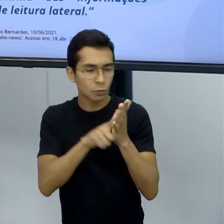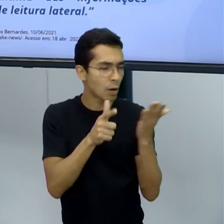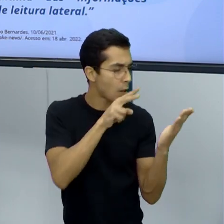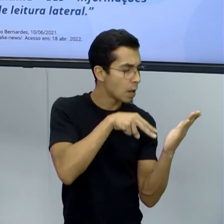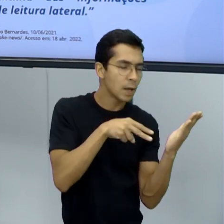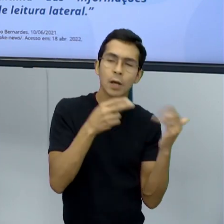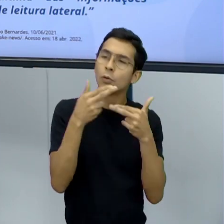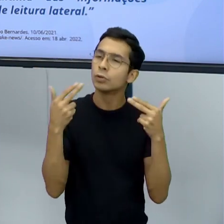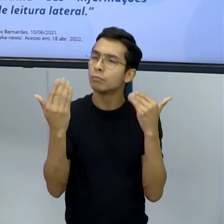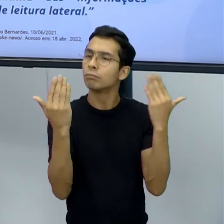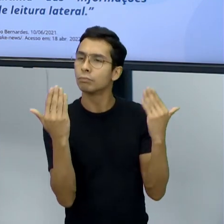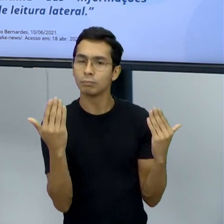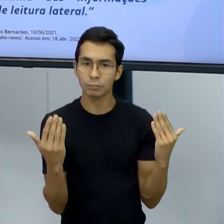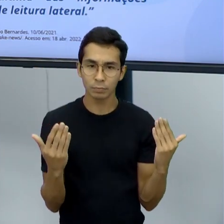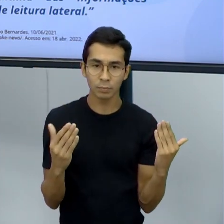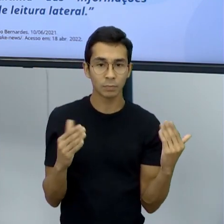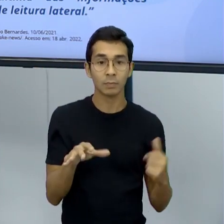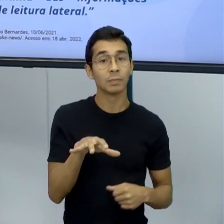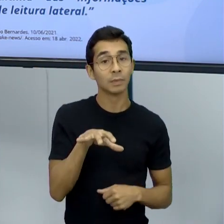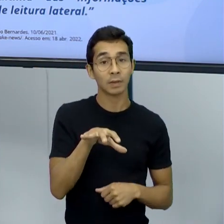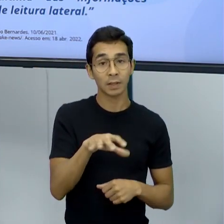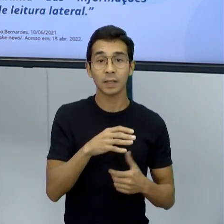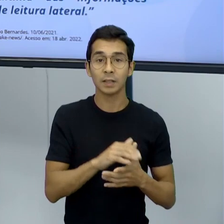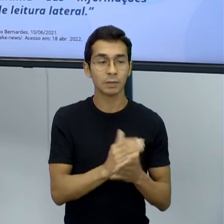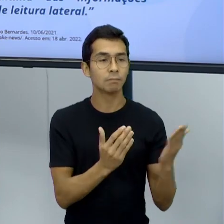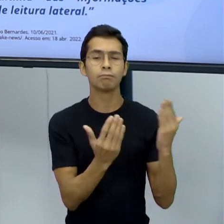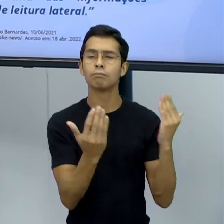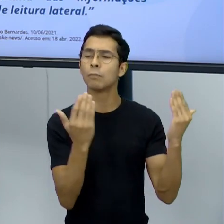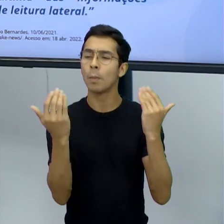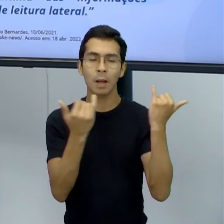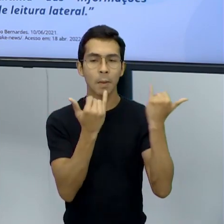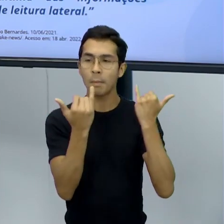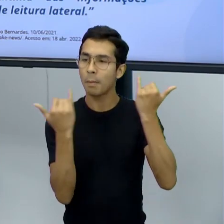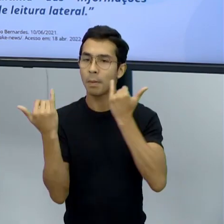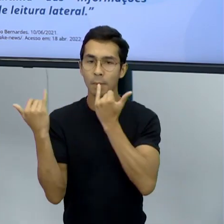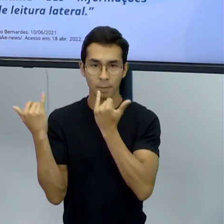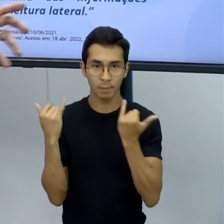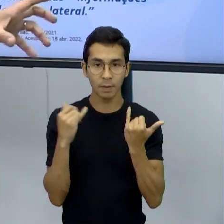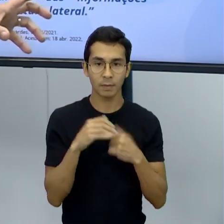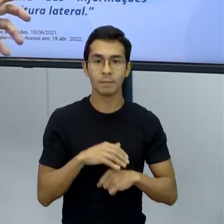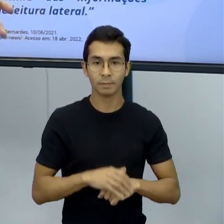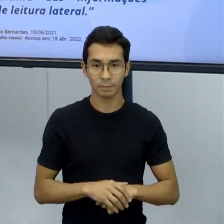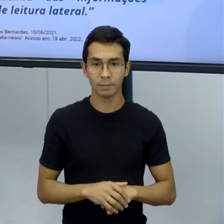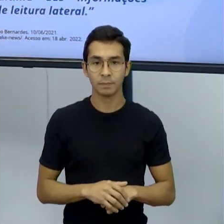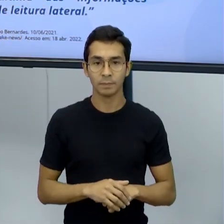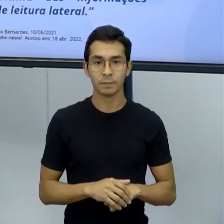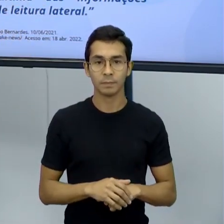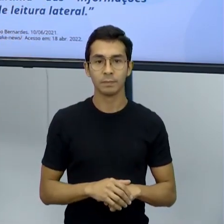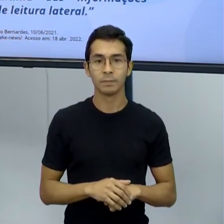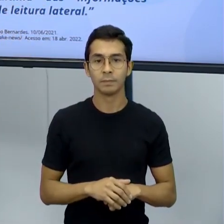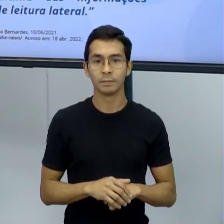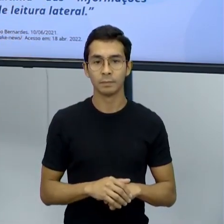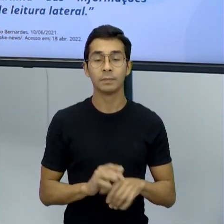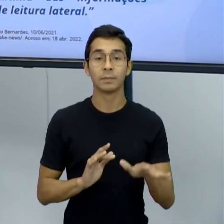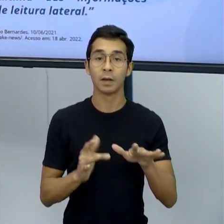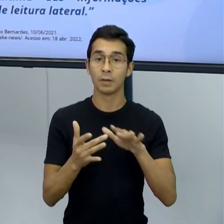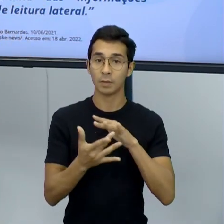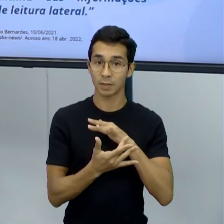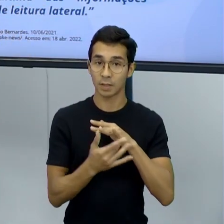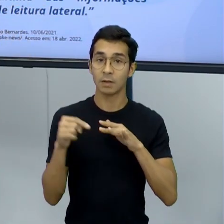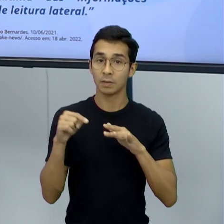você ler no jornal da imprensa hegemônica, assim, um canal grande, é você se informar por todos os veículos, aqui, é ler lateralmente. Na rede